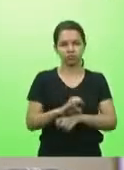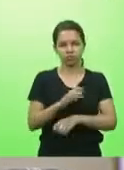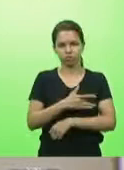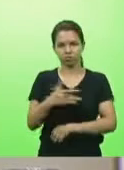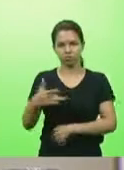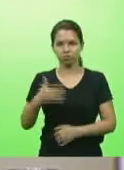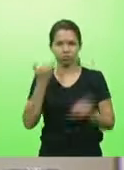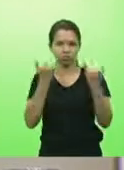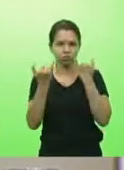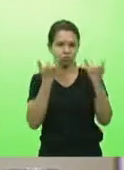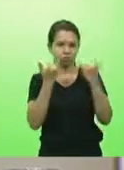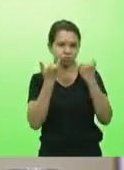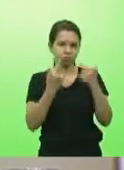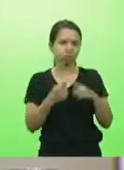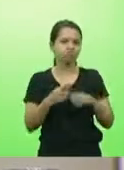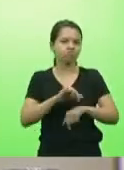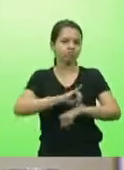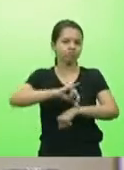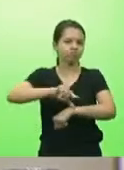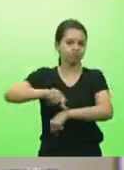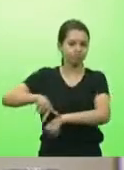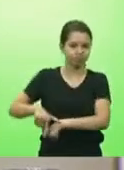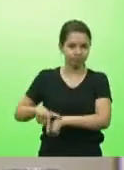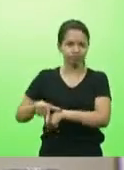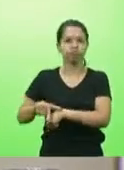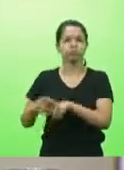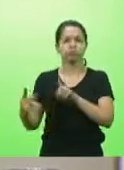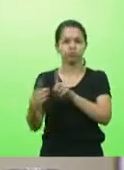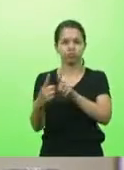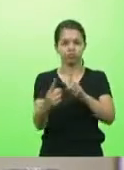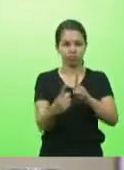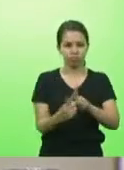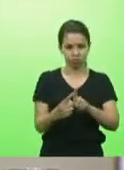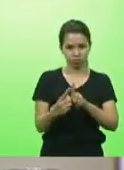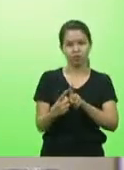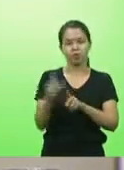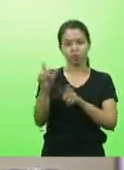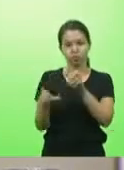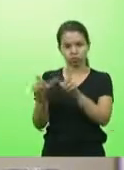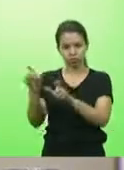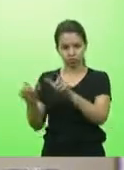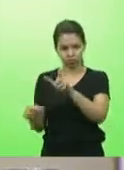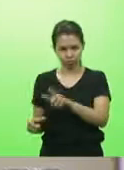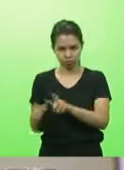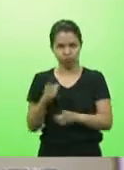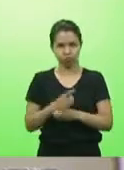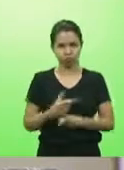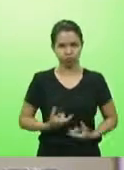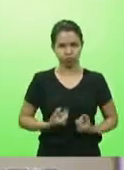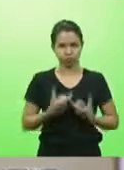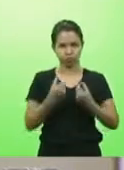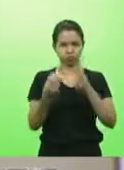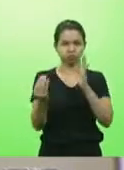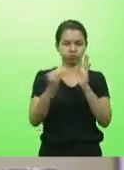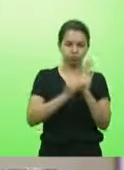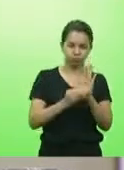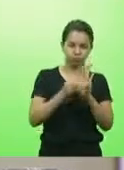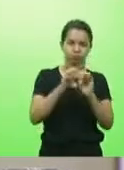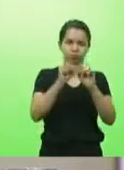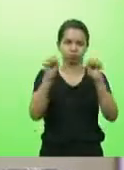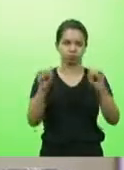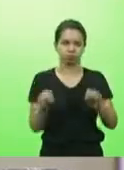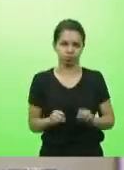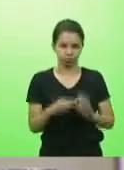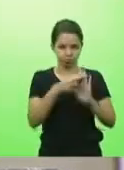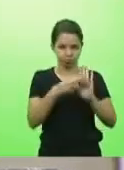acerca do atraso no atendimento a pacientes diagnosticados com câncer e já inseridos no sistema de regulamentação em discussão não havendo quem queira